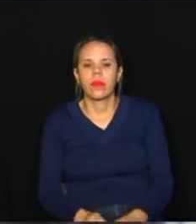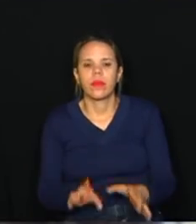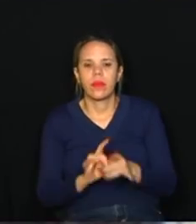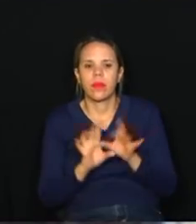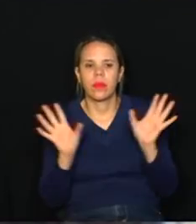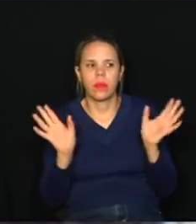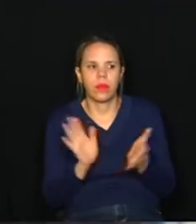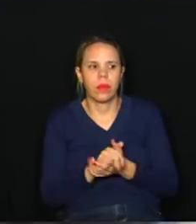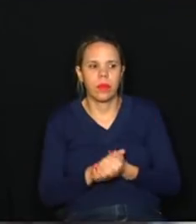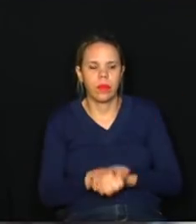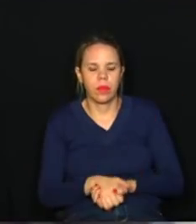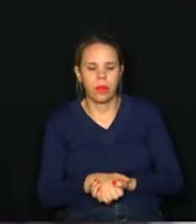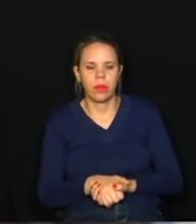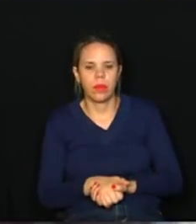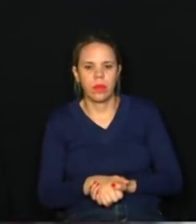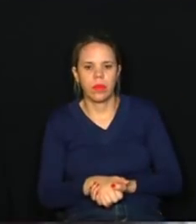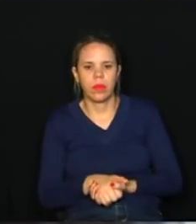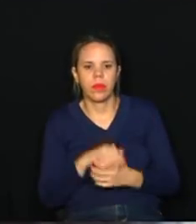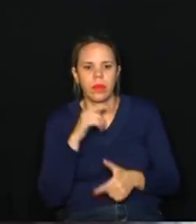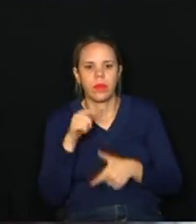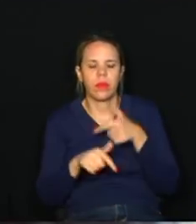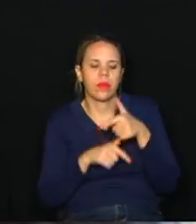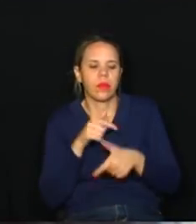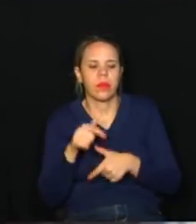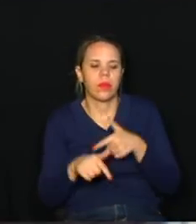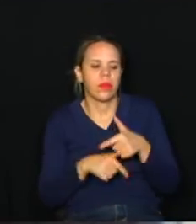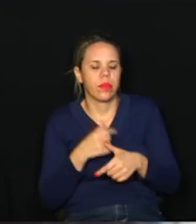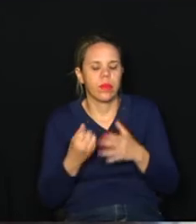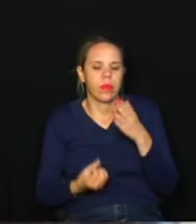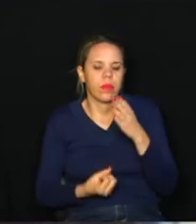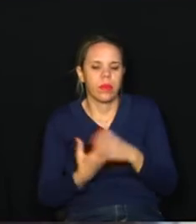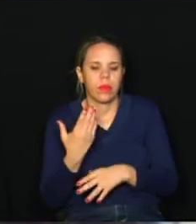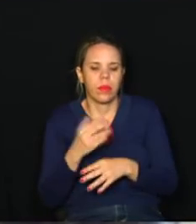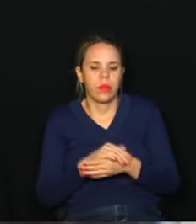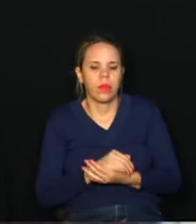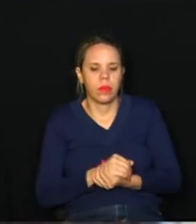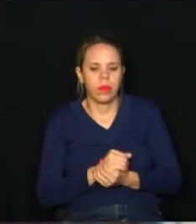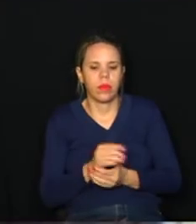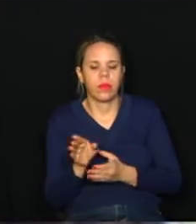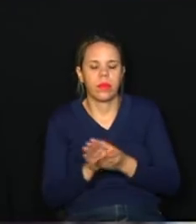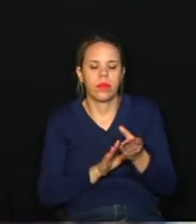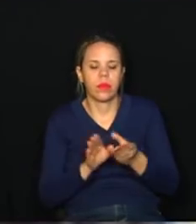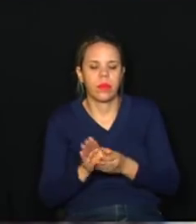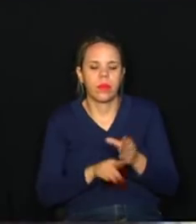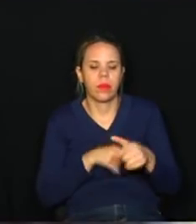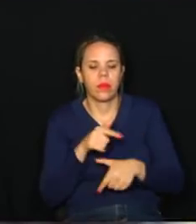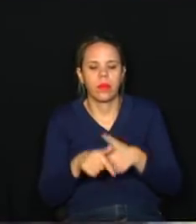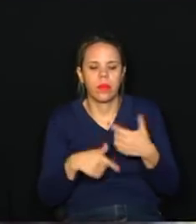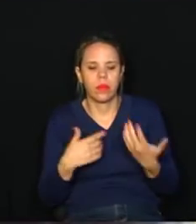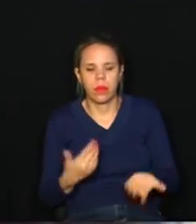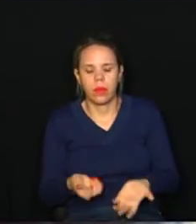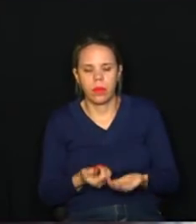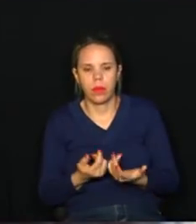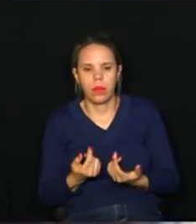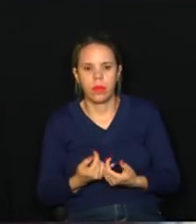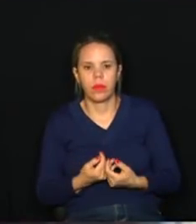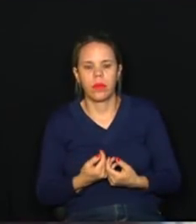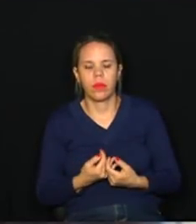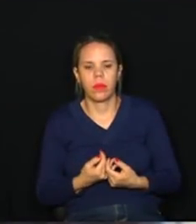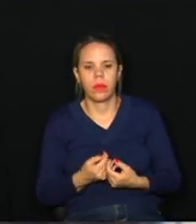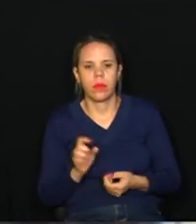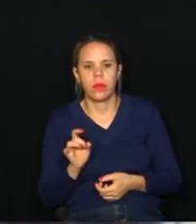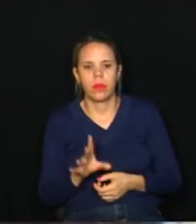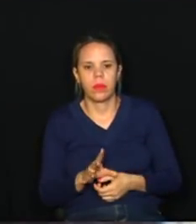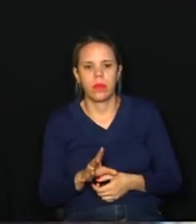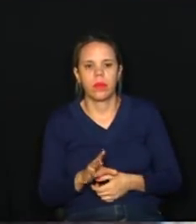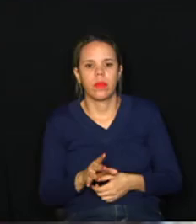livres para trabalhar, para criar, para orientar seus trabalhos com vistas apenas ao